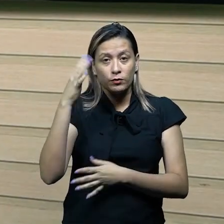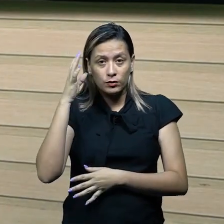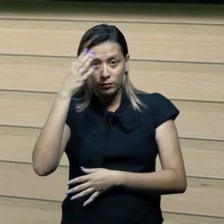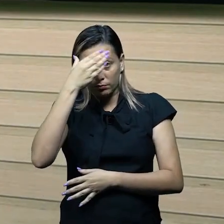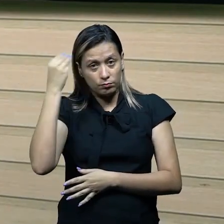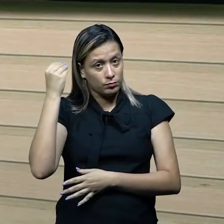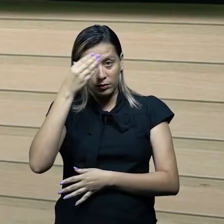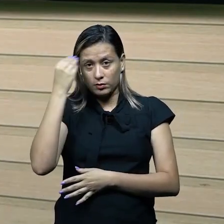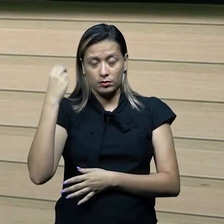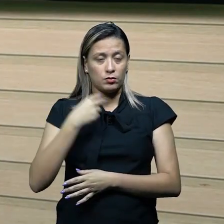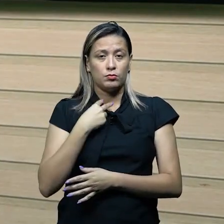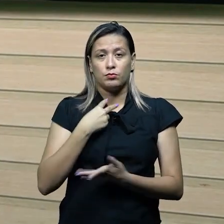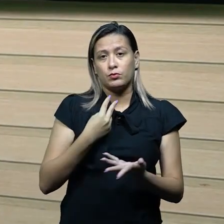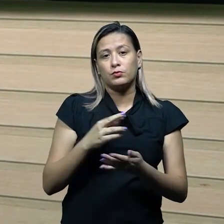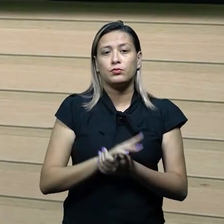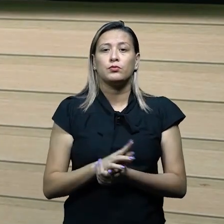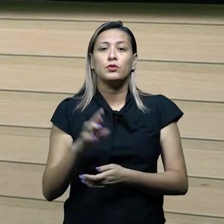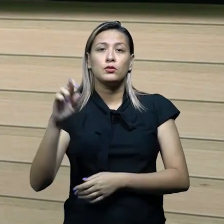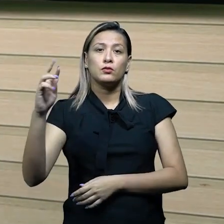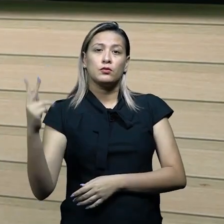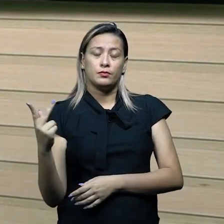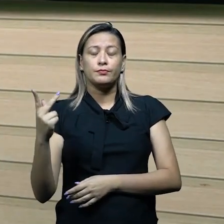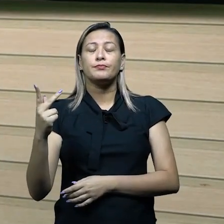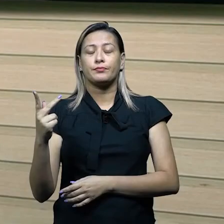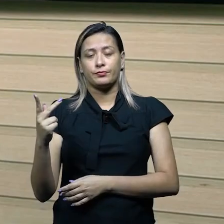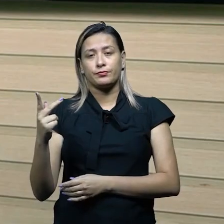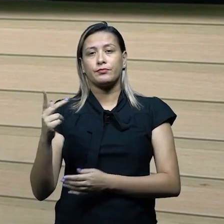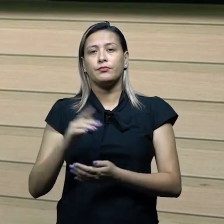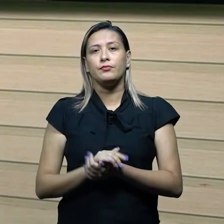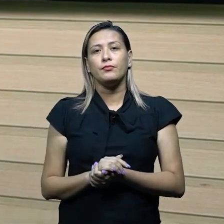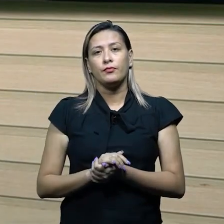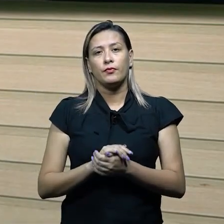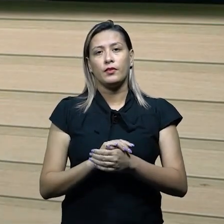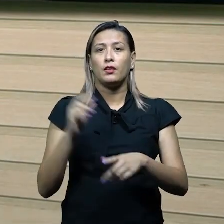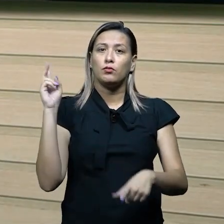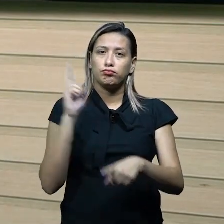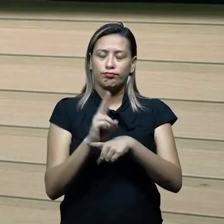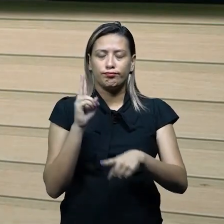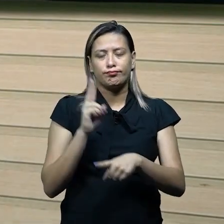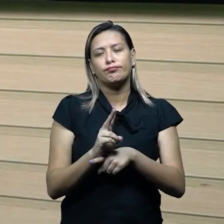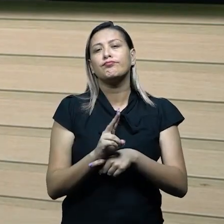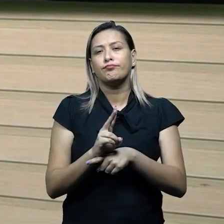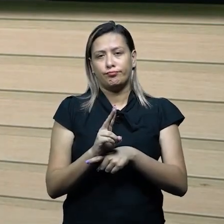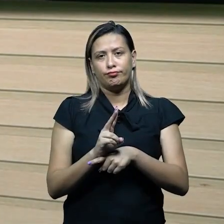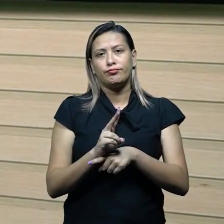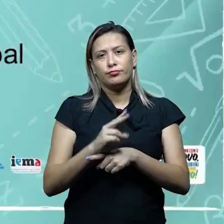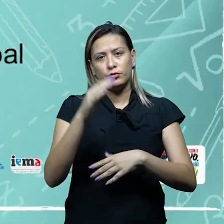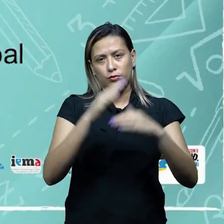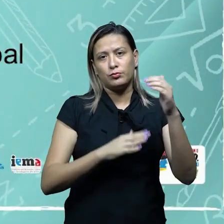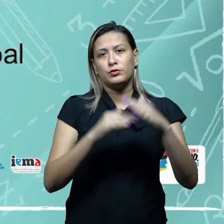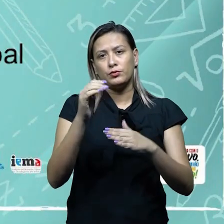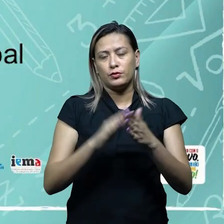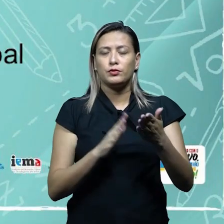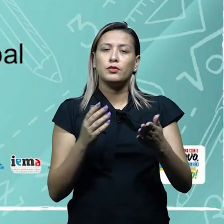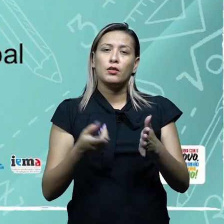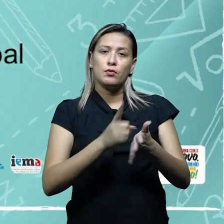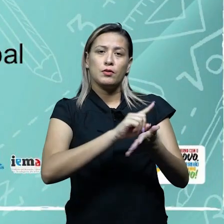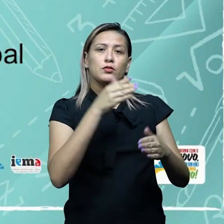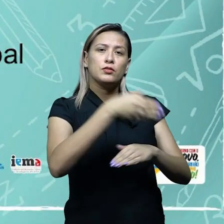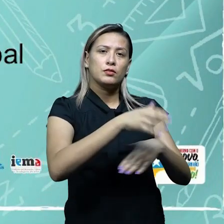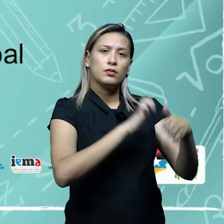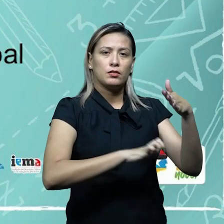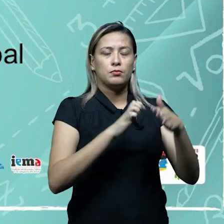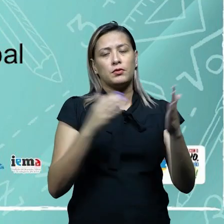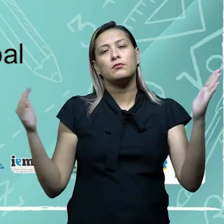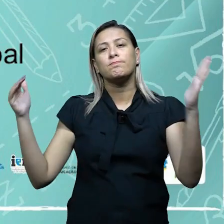pessoas, o RH, cuida desse profissional antes mesmo de ele entrar na empresa até a sua saída, é um monitoramento contínuo. Eu trago